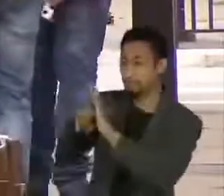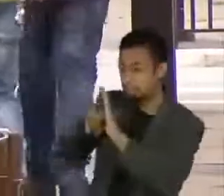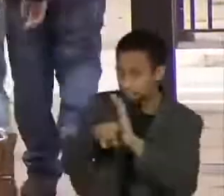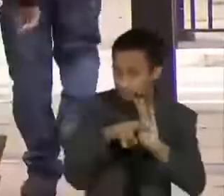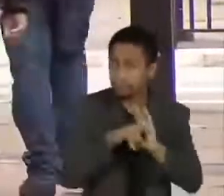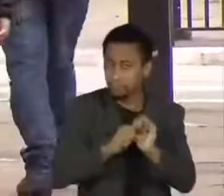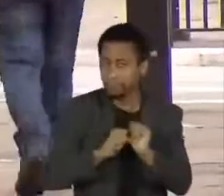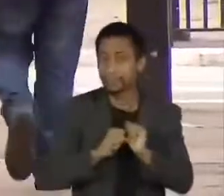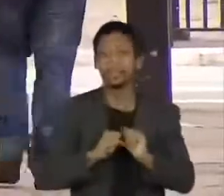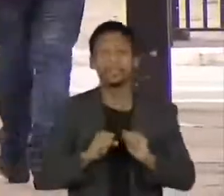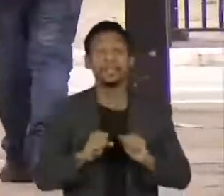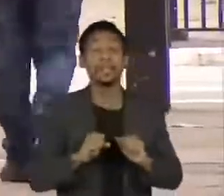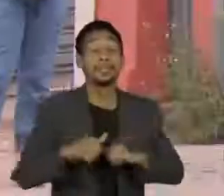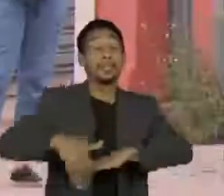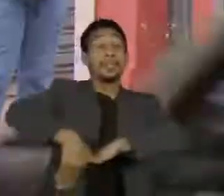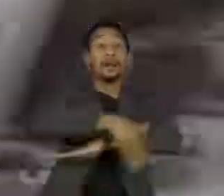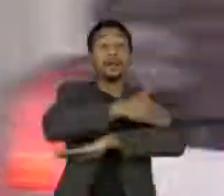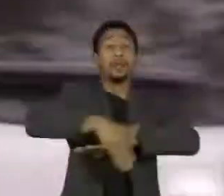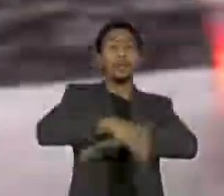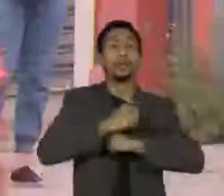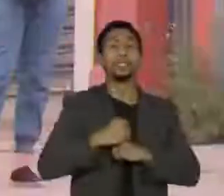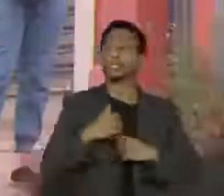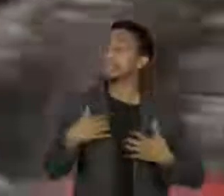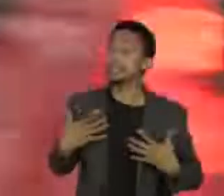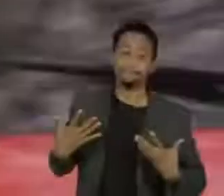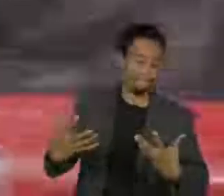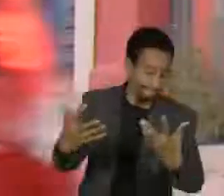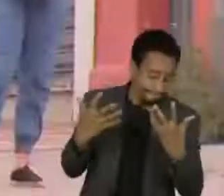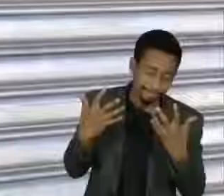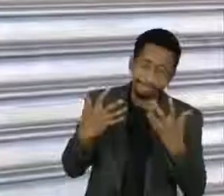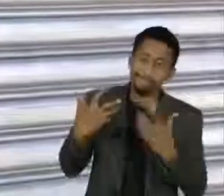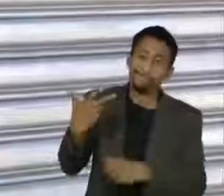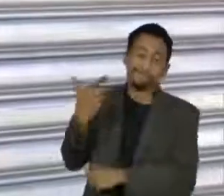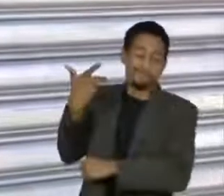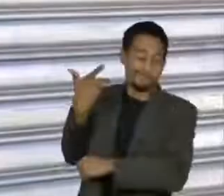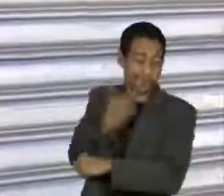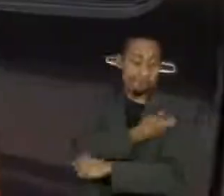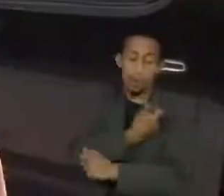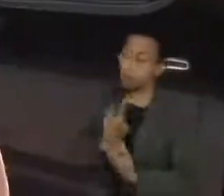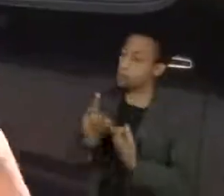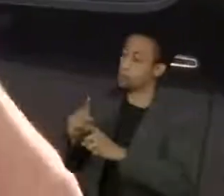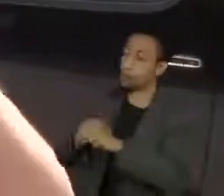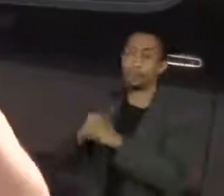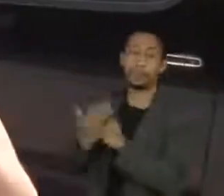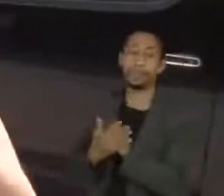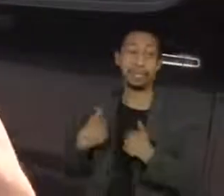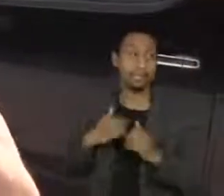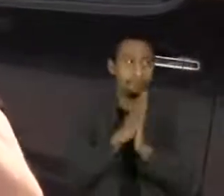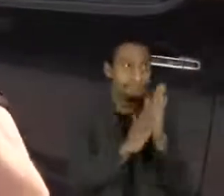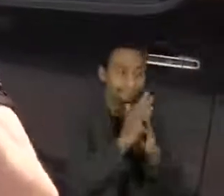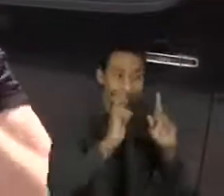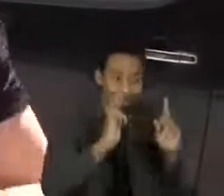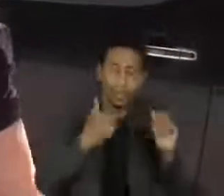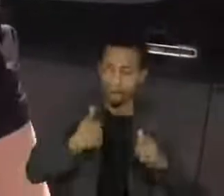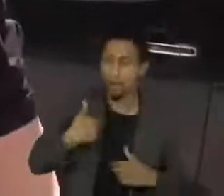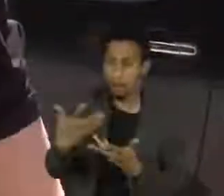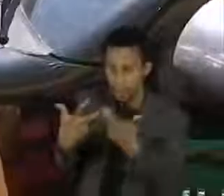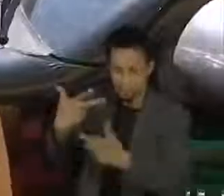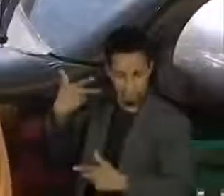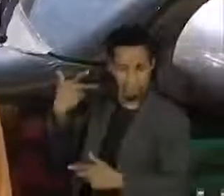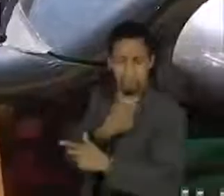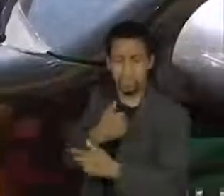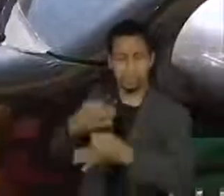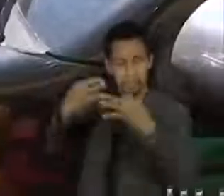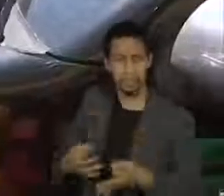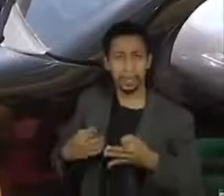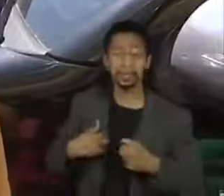muita gente que só quer uma coisa: vacina contra a Covid-19. Eu estou muito ansioso. Vou tomar, com certeza.